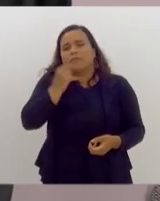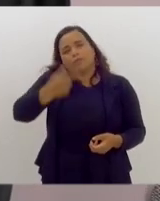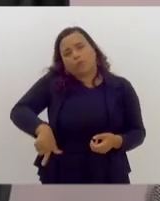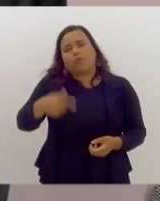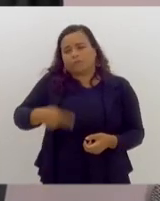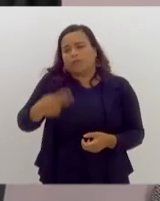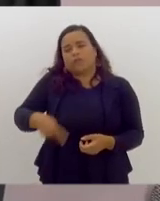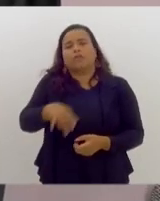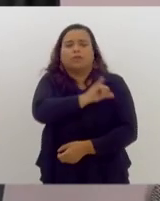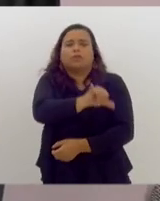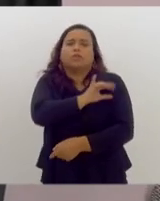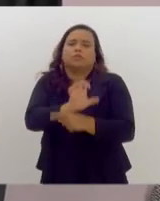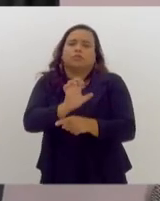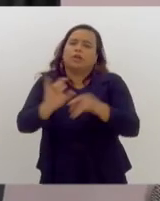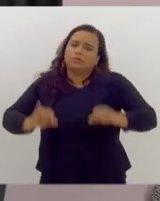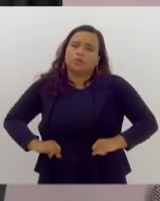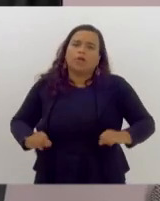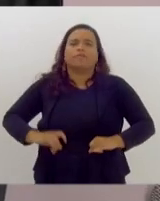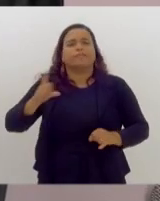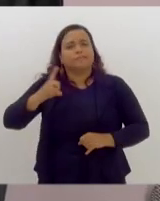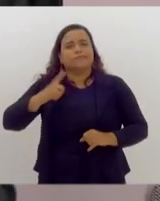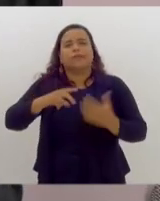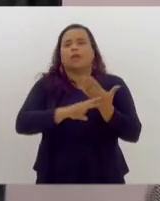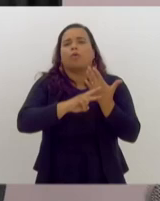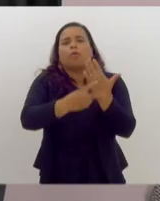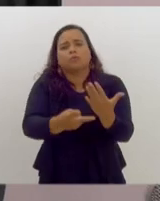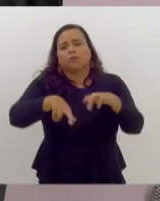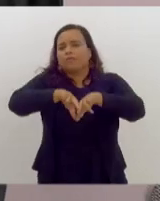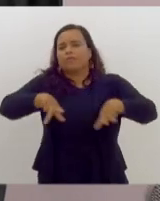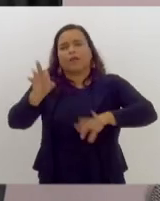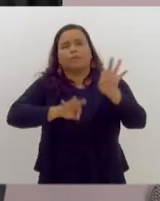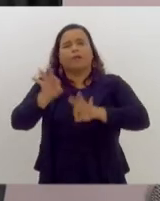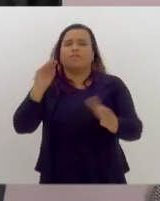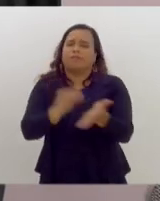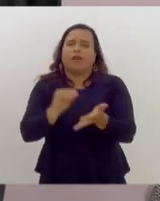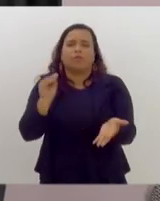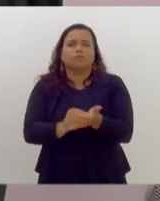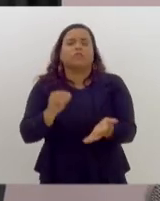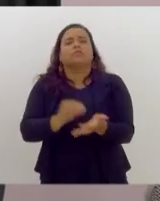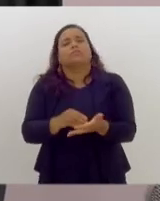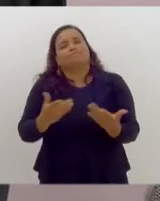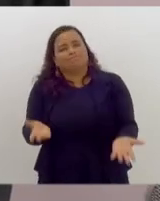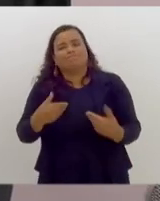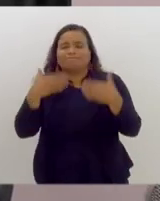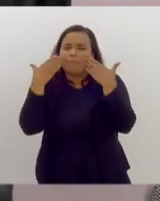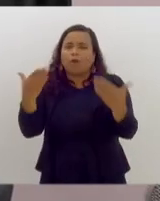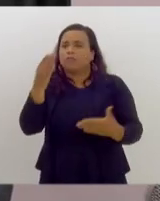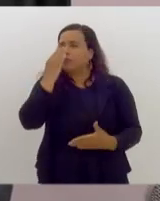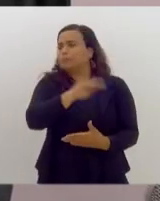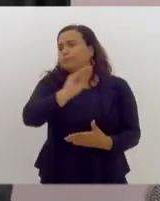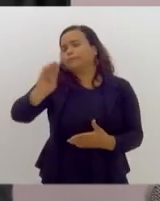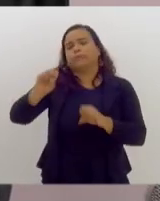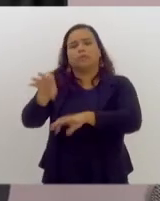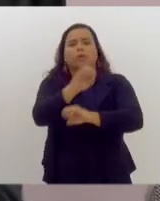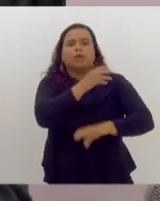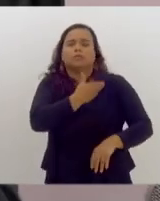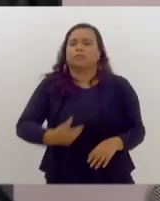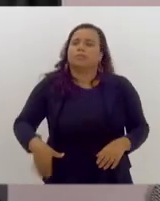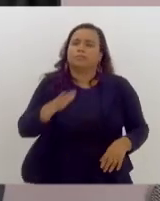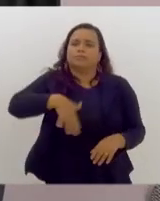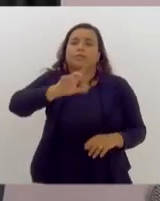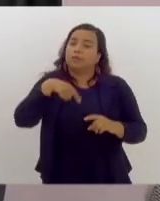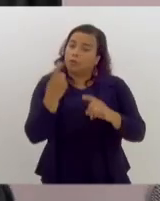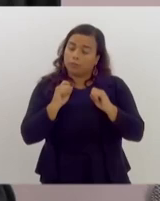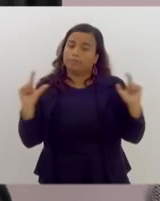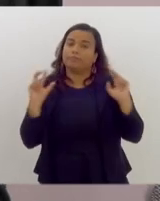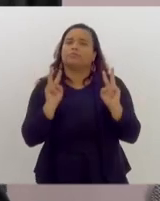Estado do Rio de Janeiro está sofrendo as consequências da falta de planejamento, né, que reflete um descaso com a educação pública. Mas estamos